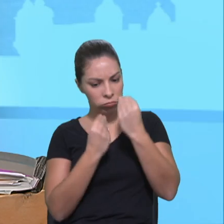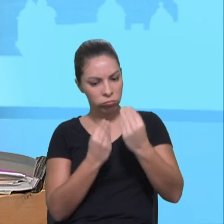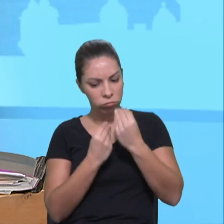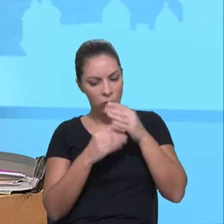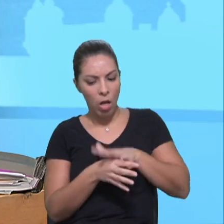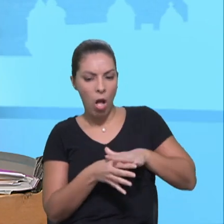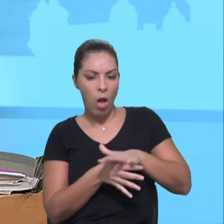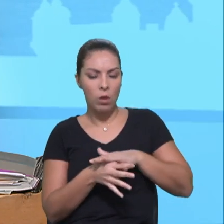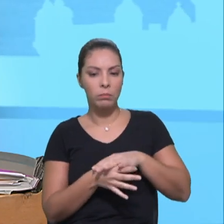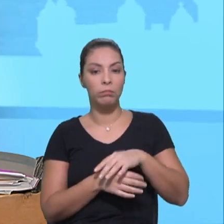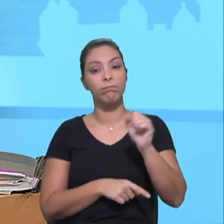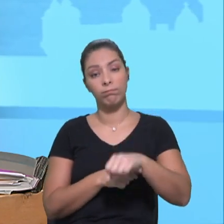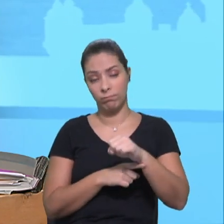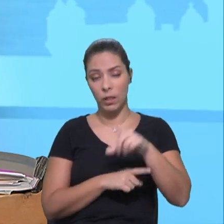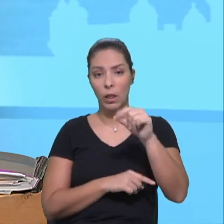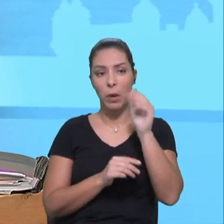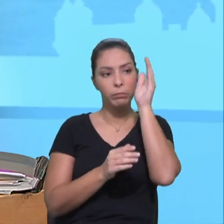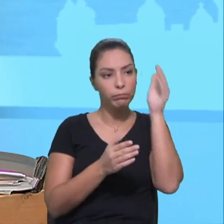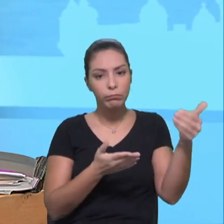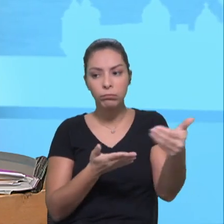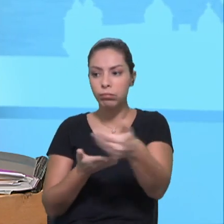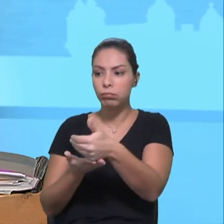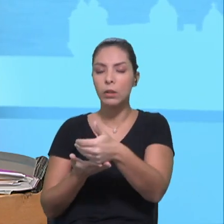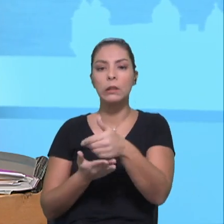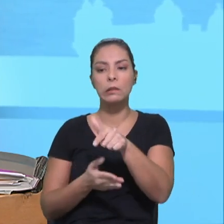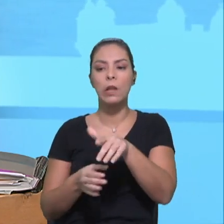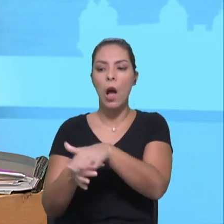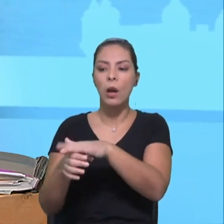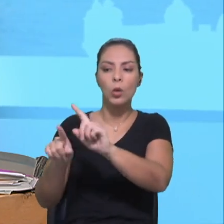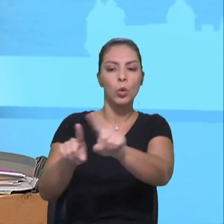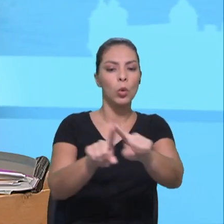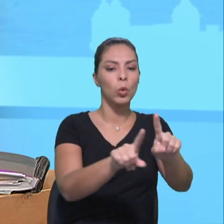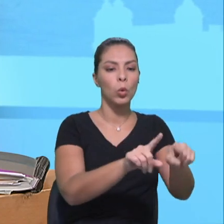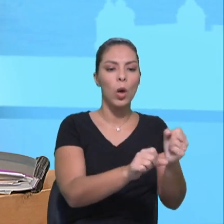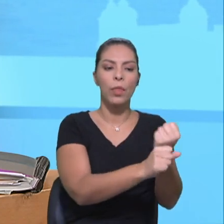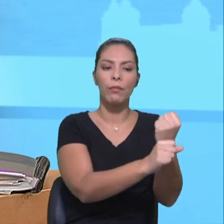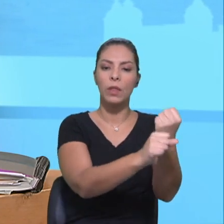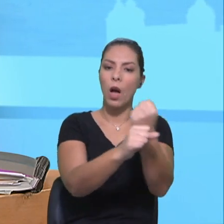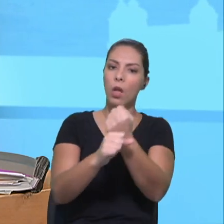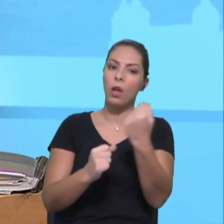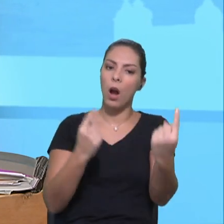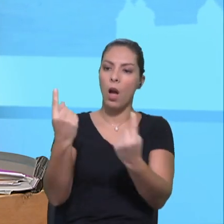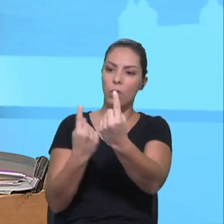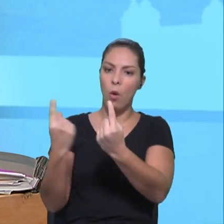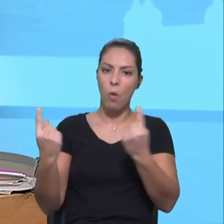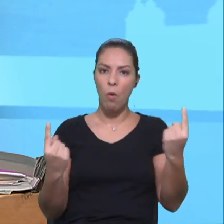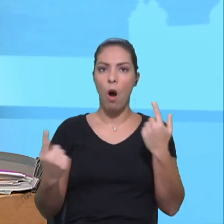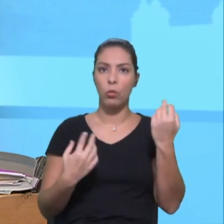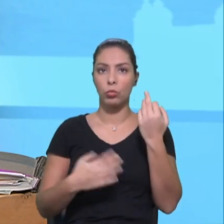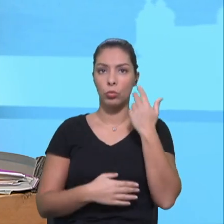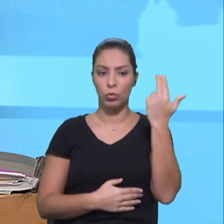e também o espectro das áreas de atividade das pessoas. Nós temos liturgistas, historiadores de